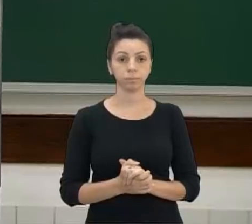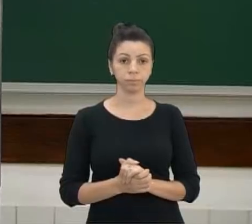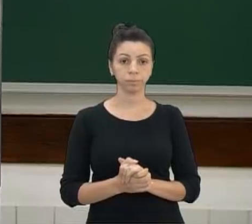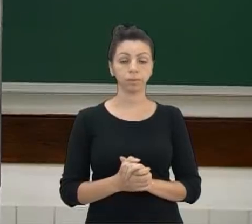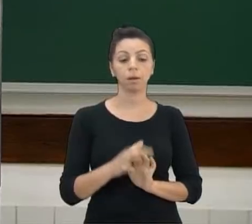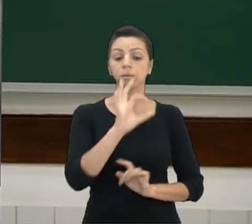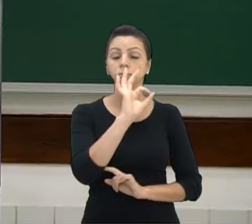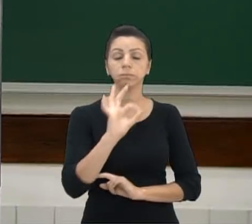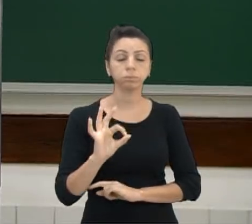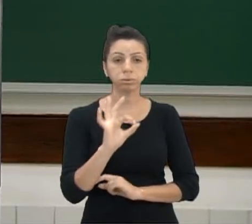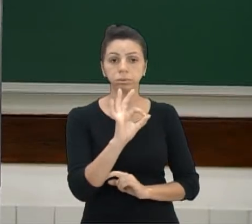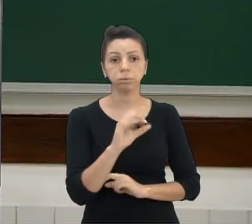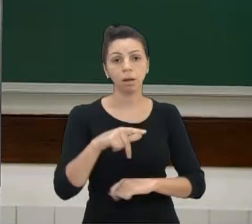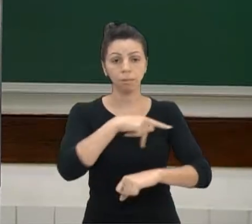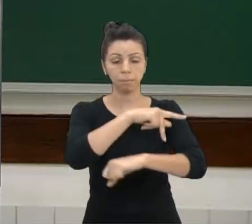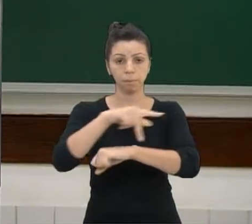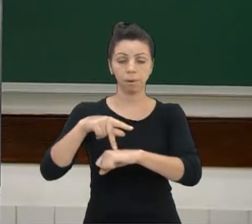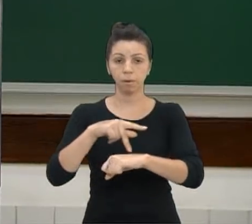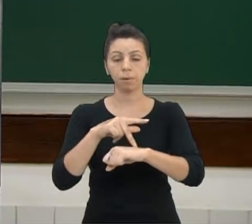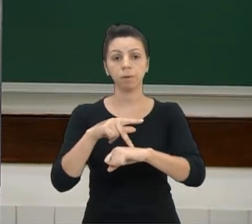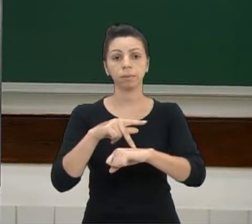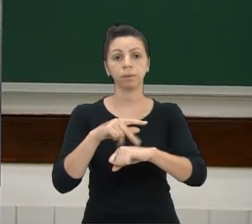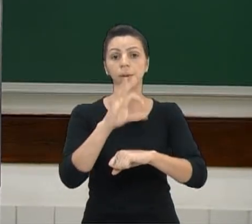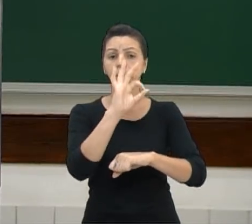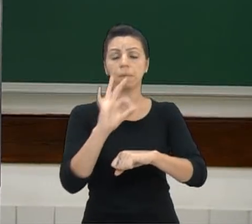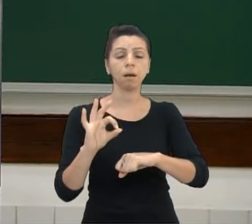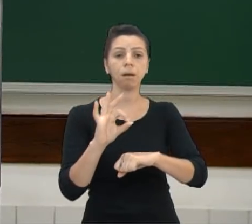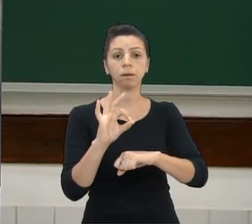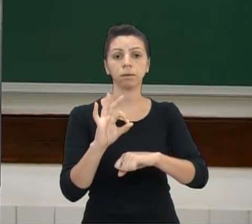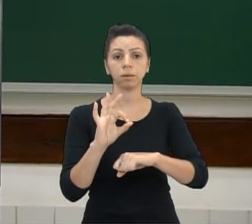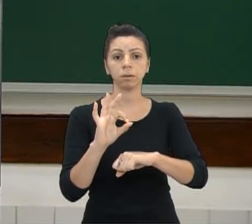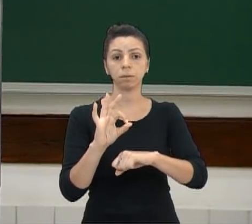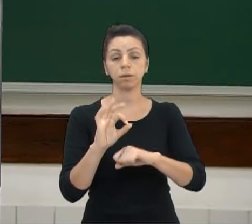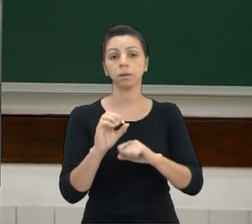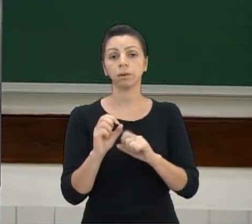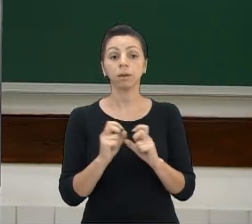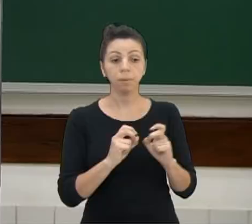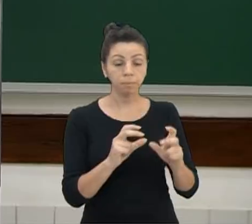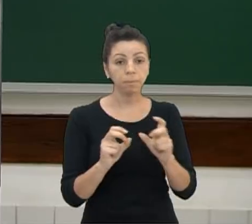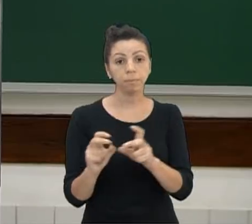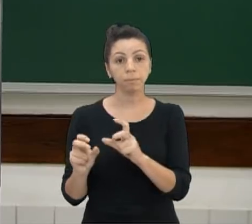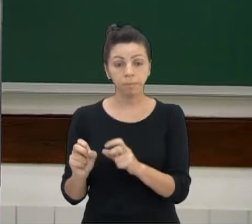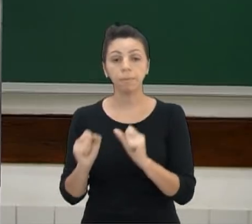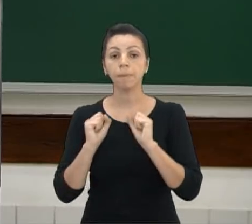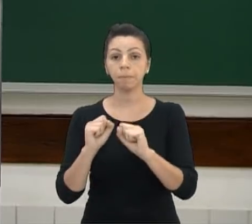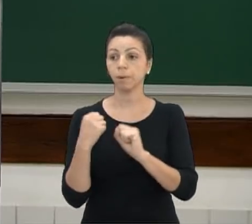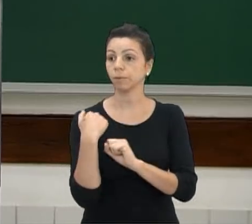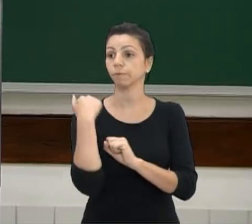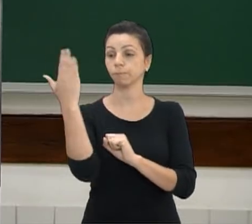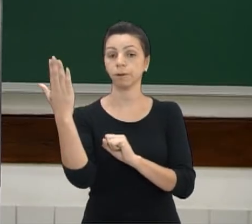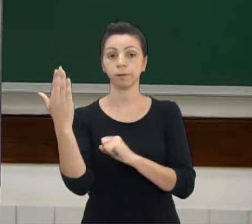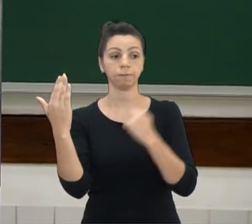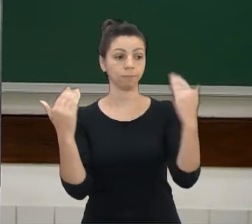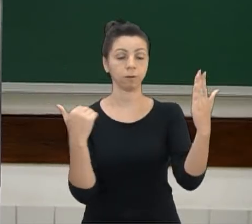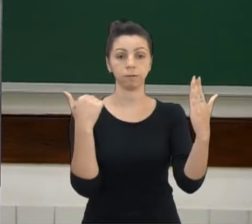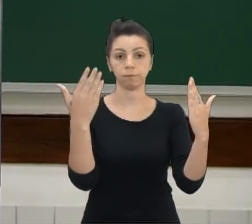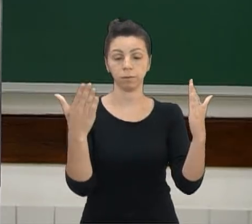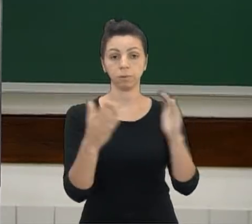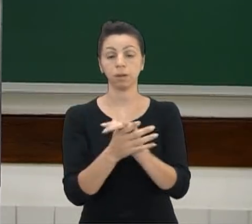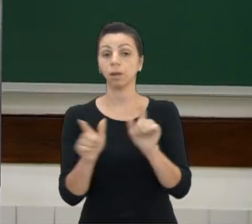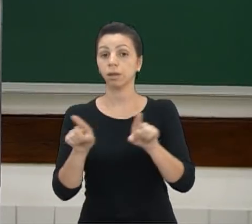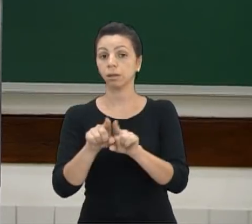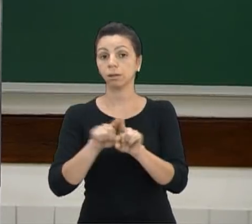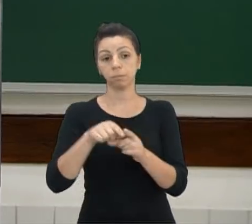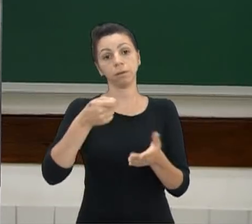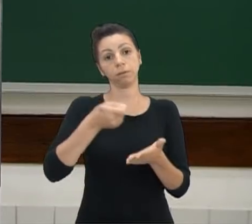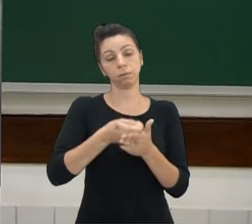uma quantidade X, uma quantidade determinada de produtos que podem ser importados e ainda impõe algumas